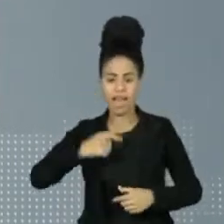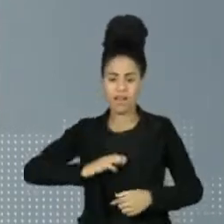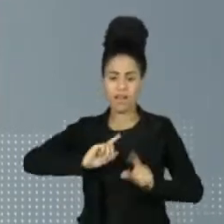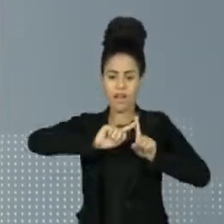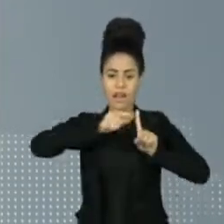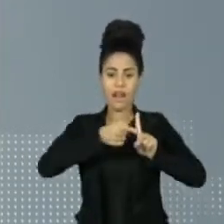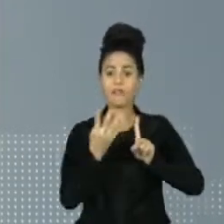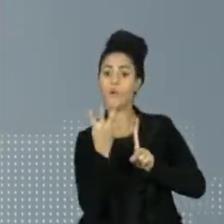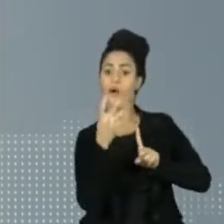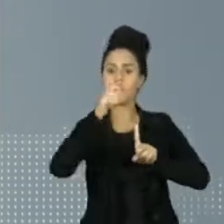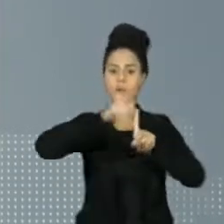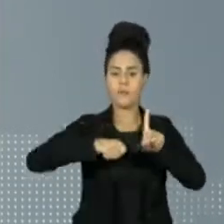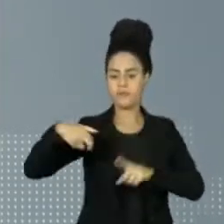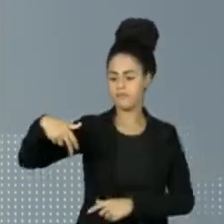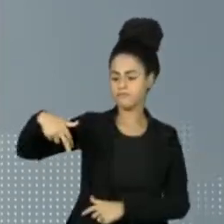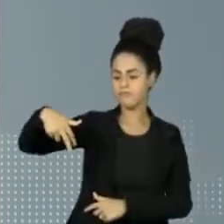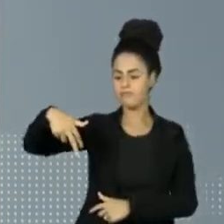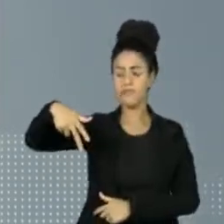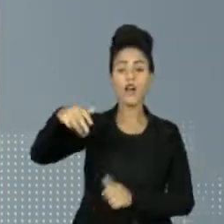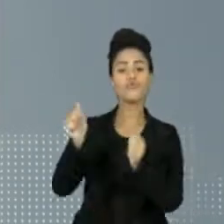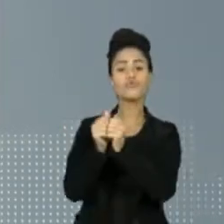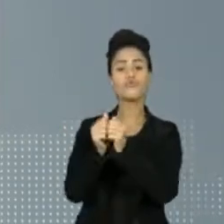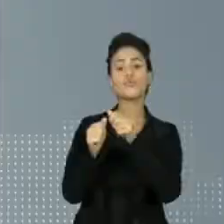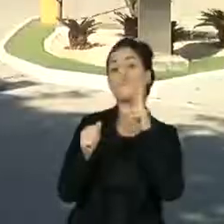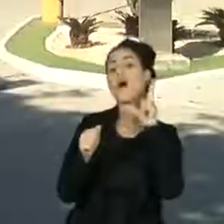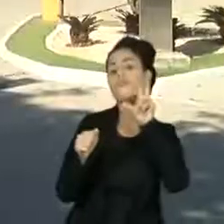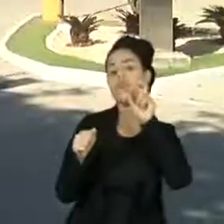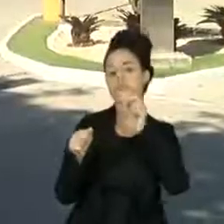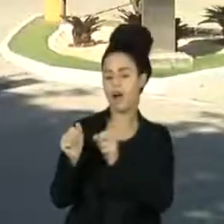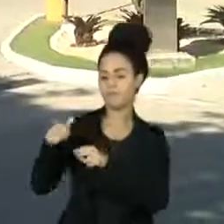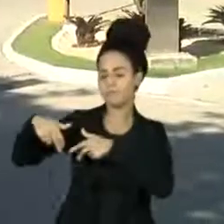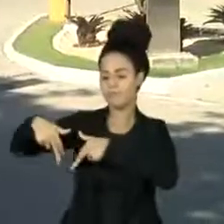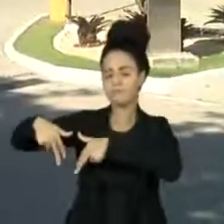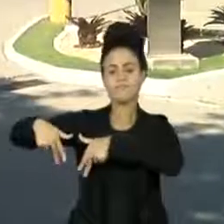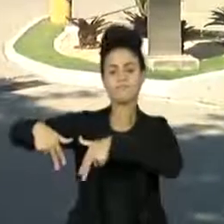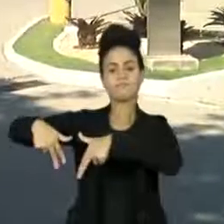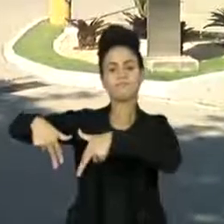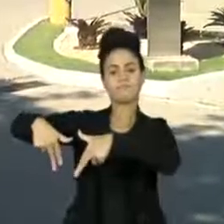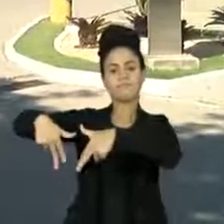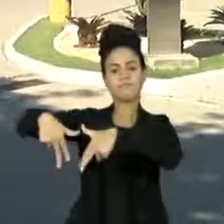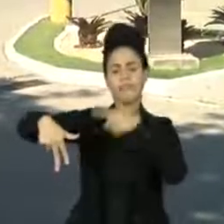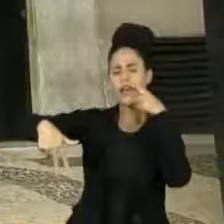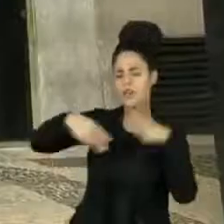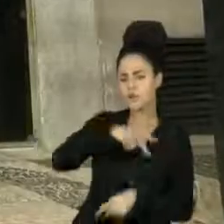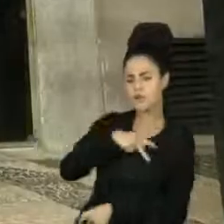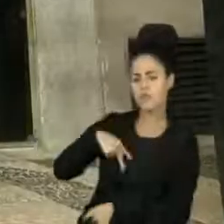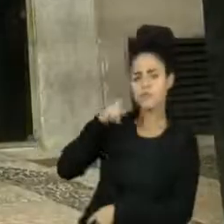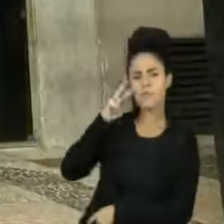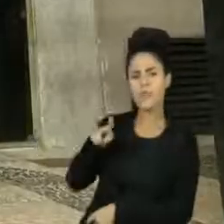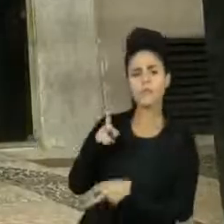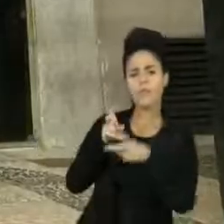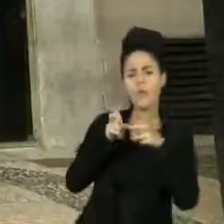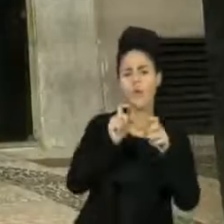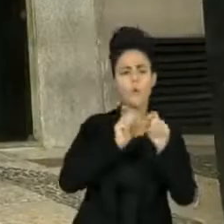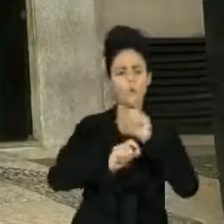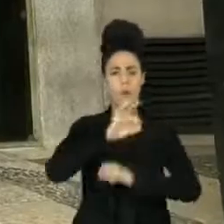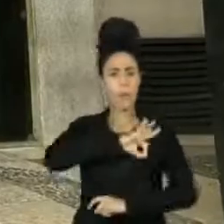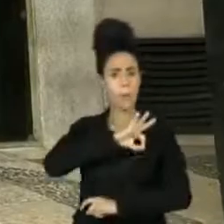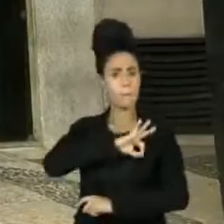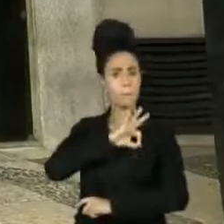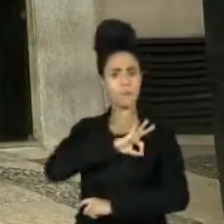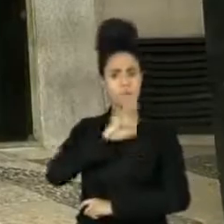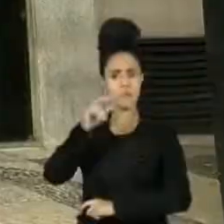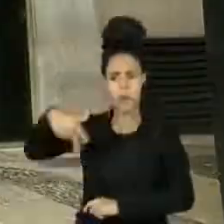no momento da ação caminhava com a avó numa rua do bairro. O Ministério Público chama a atenção para o fato dos policiais militares